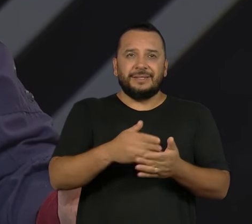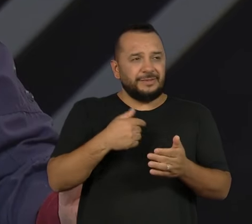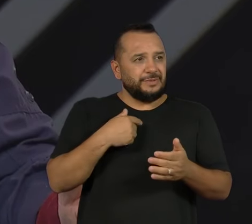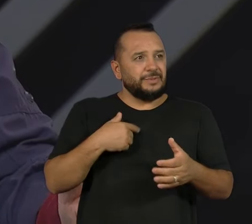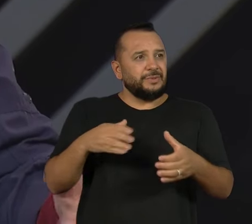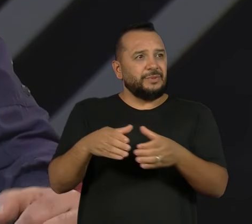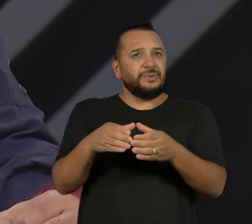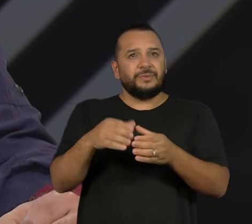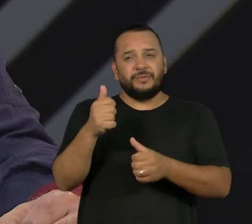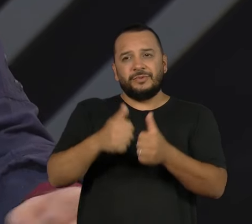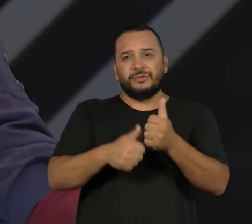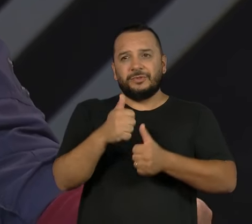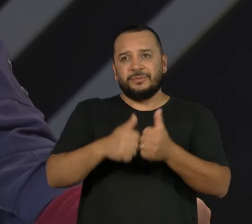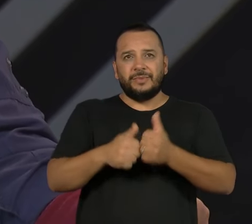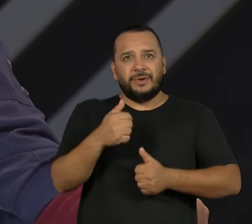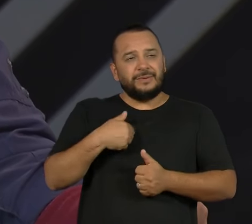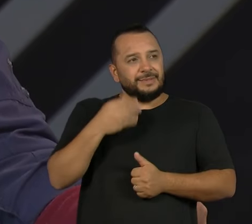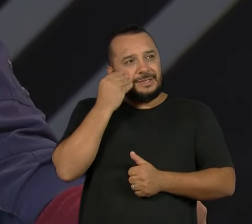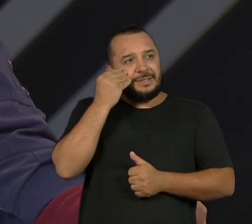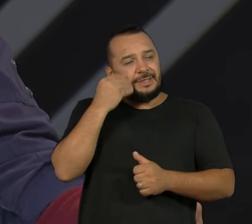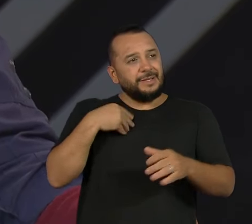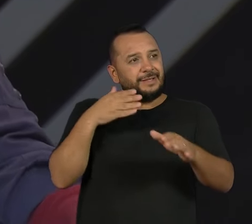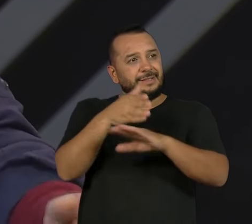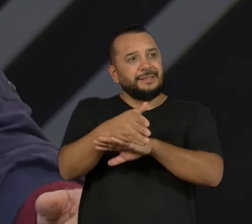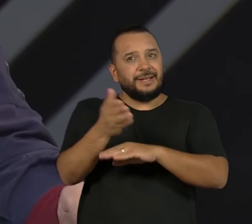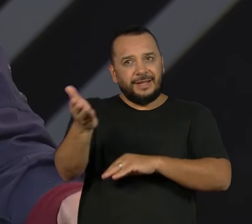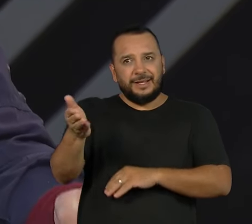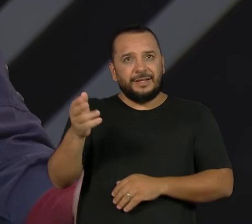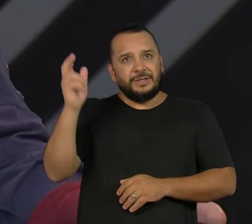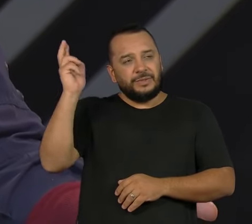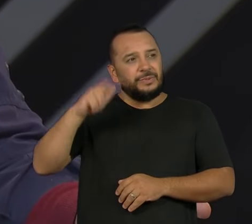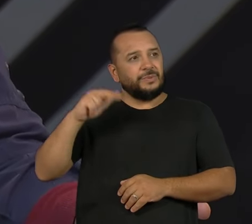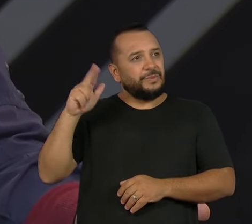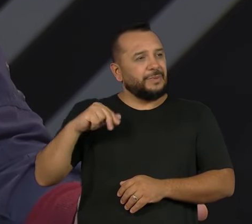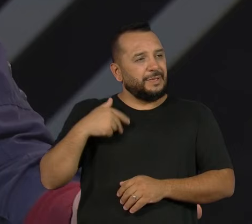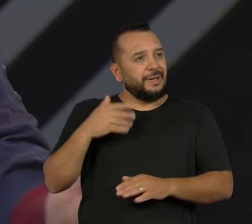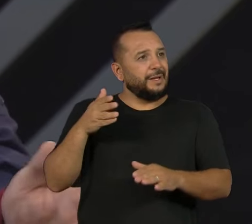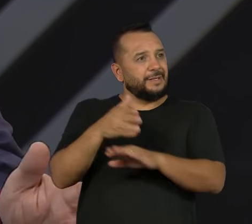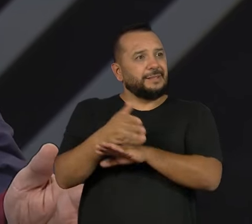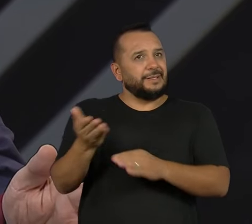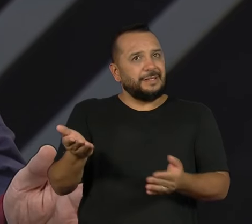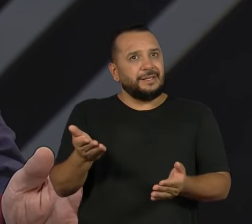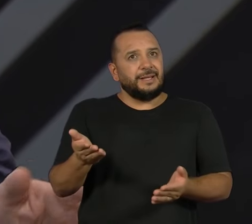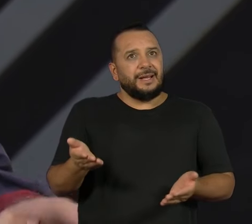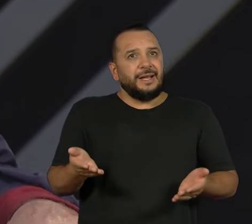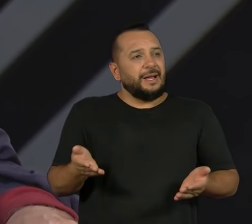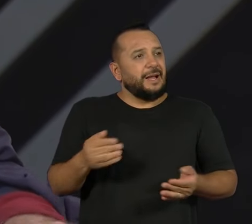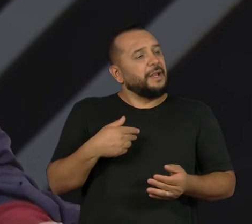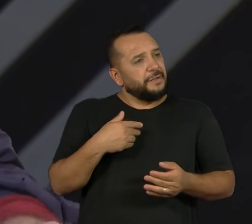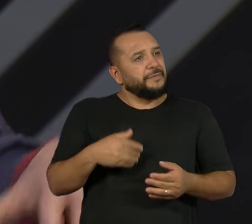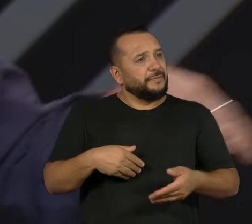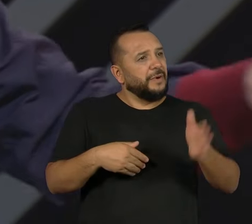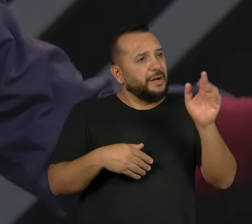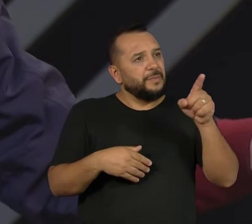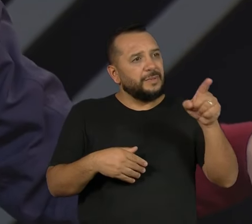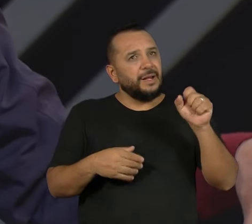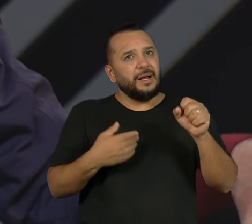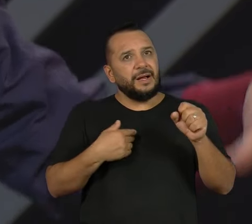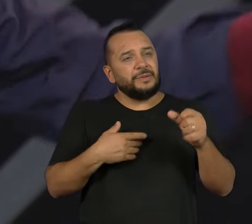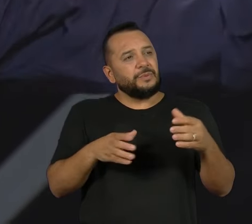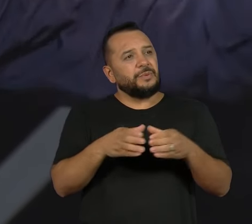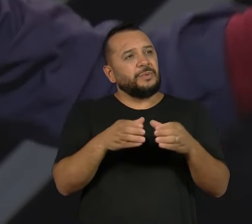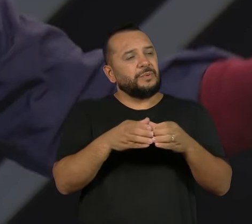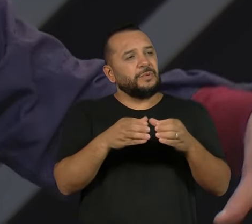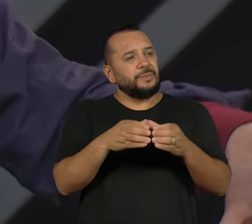de futebol tentando entrar lá dentro. Nunca me deram chance. Aí me falaram: vamos lá naquela companhia